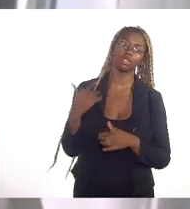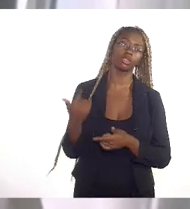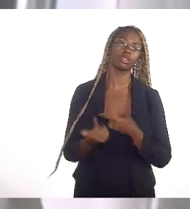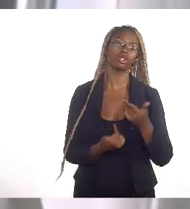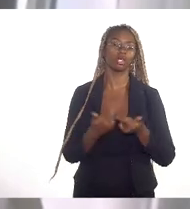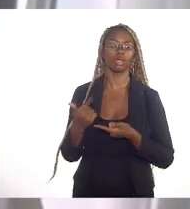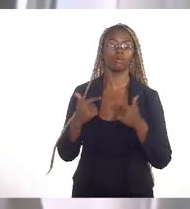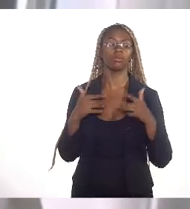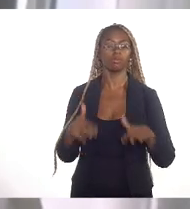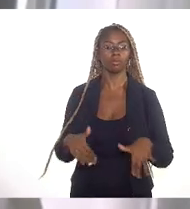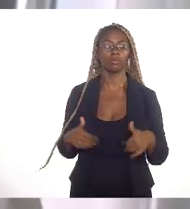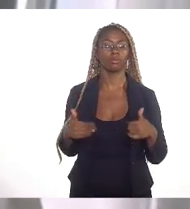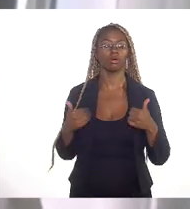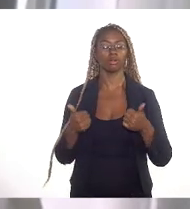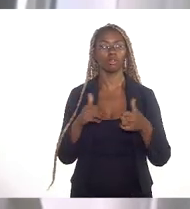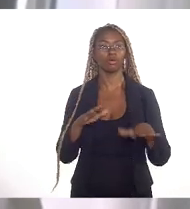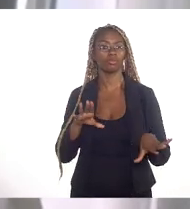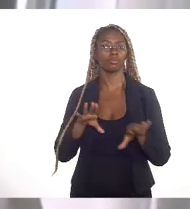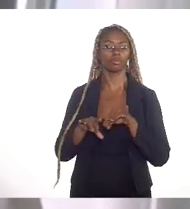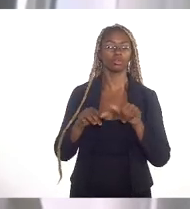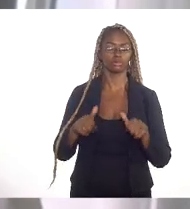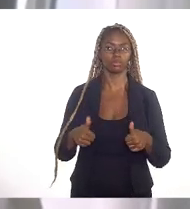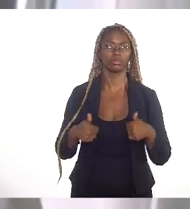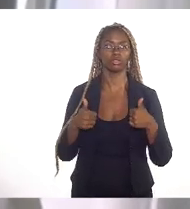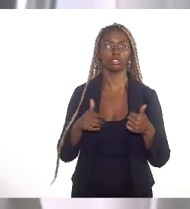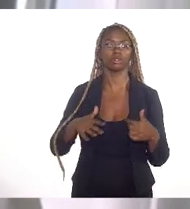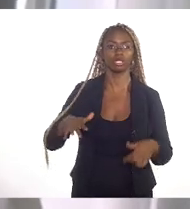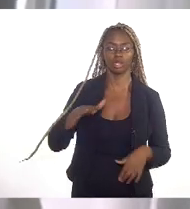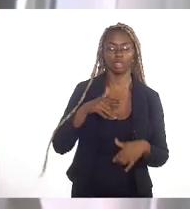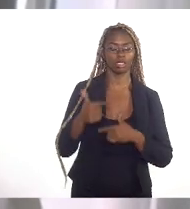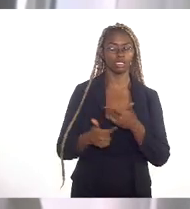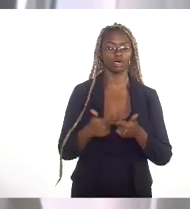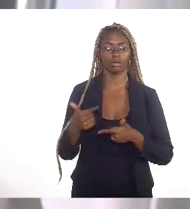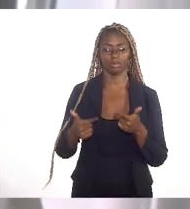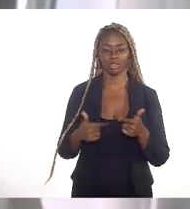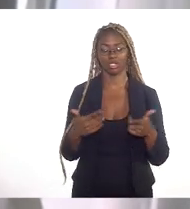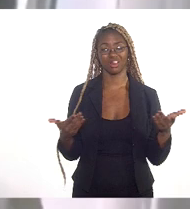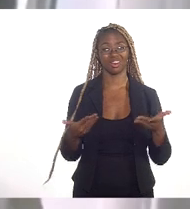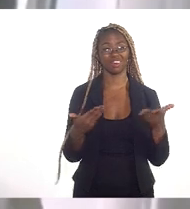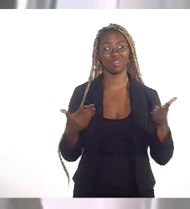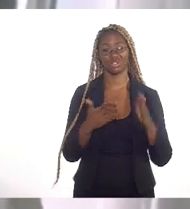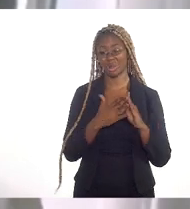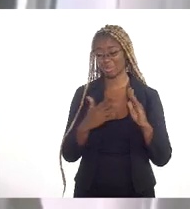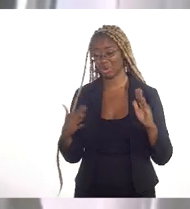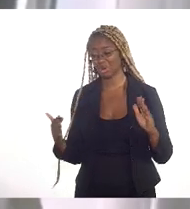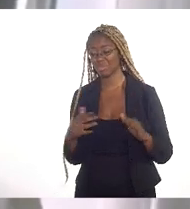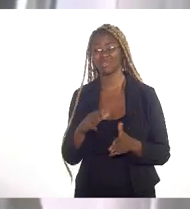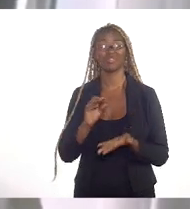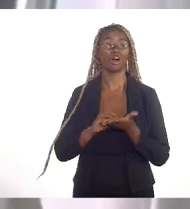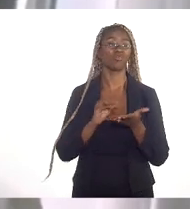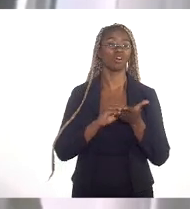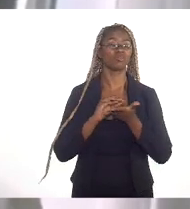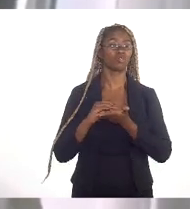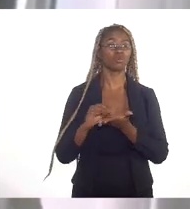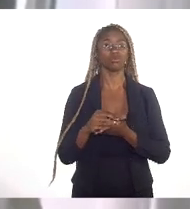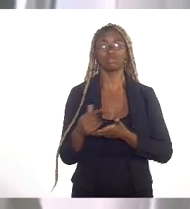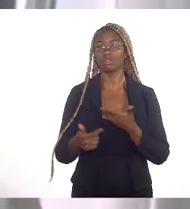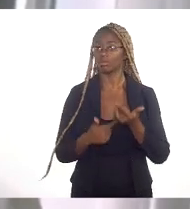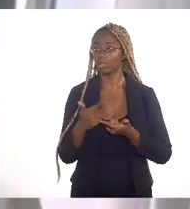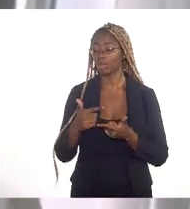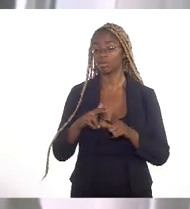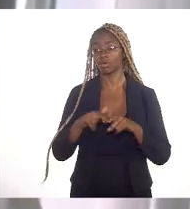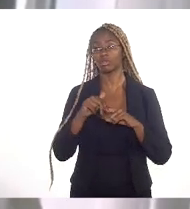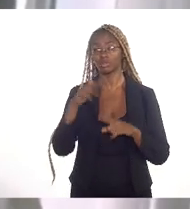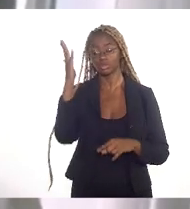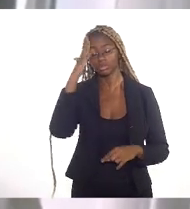mais preparada no mundo do trabalho, nesse contexto de desemprego. É um projeto ainda maior, sobretudo, André, nós sabemos que as